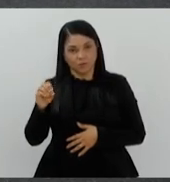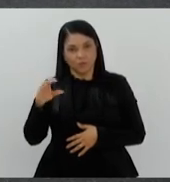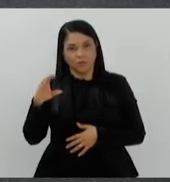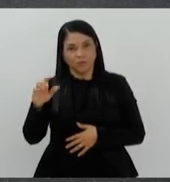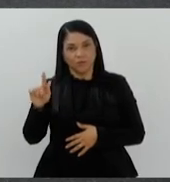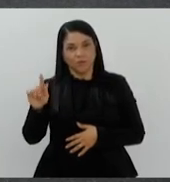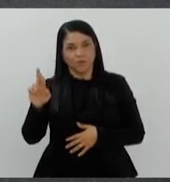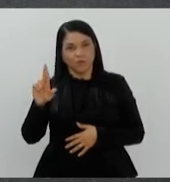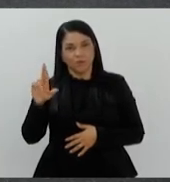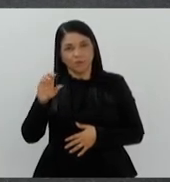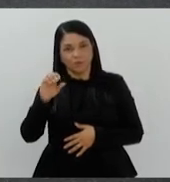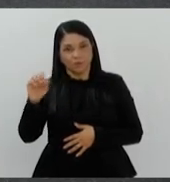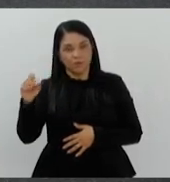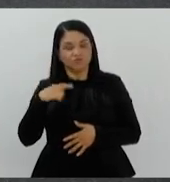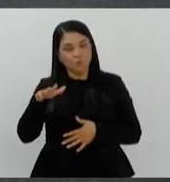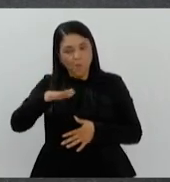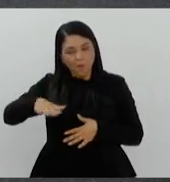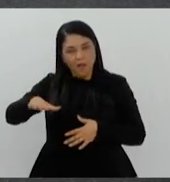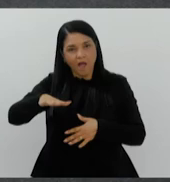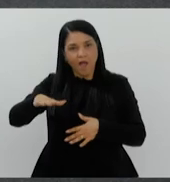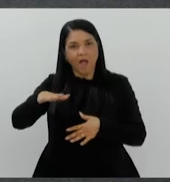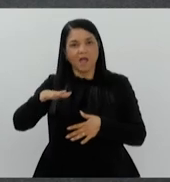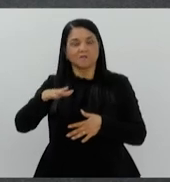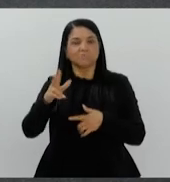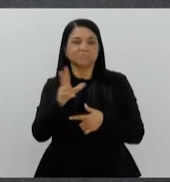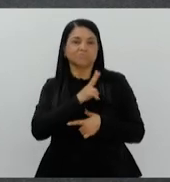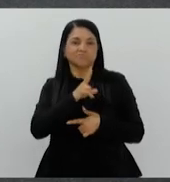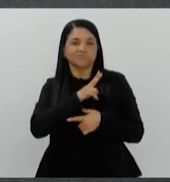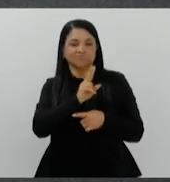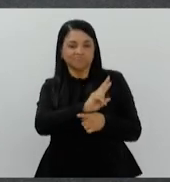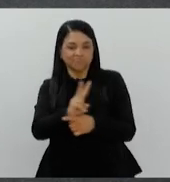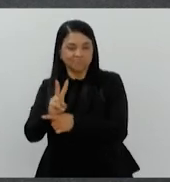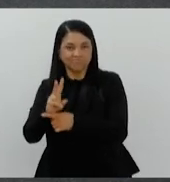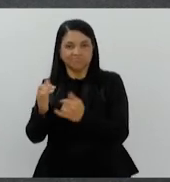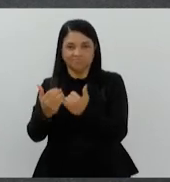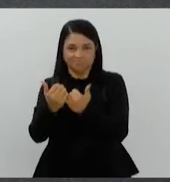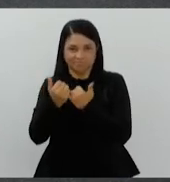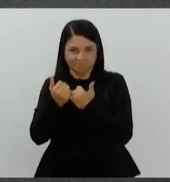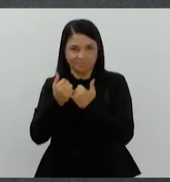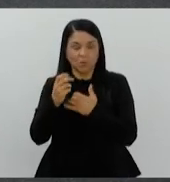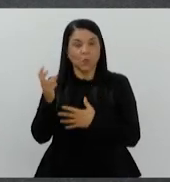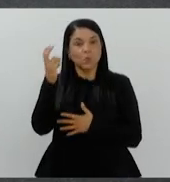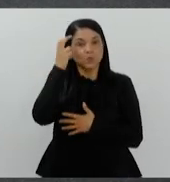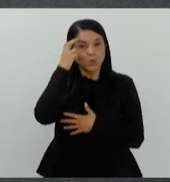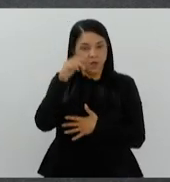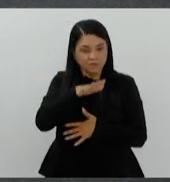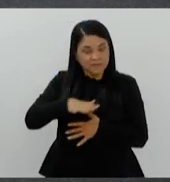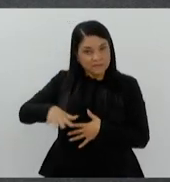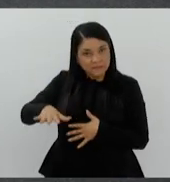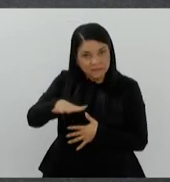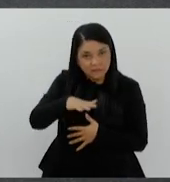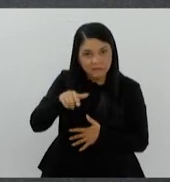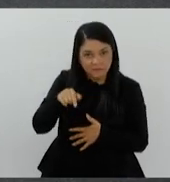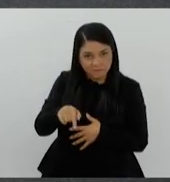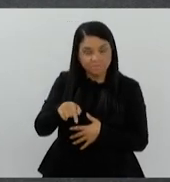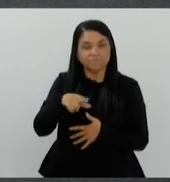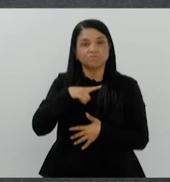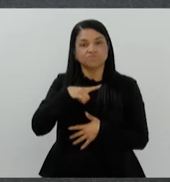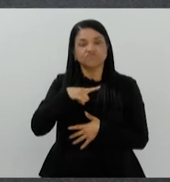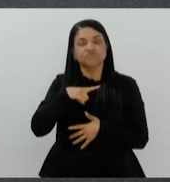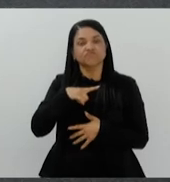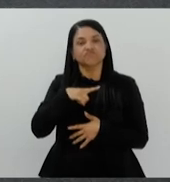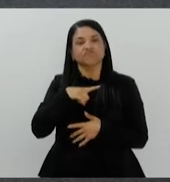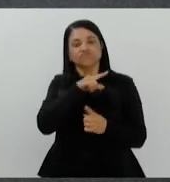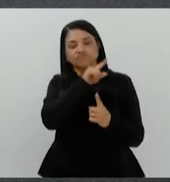uma Reserva Particular de Patrimônio Natural. Então, essa região toda, ela tem sido